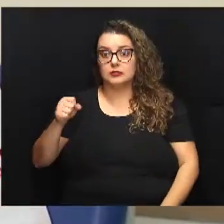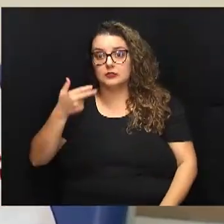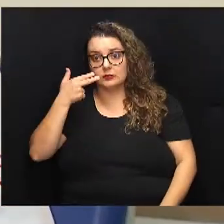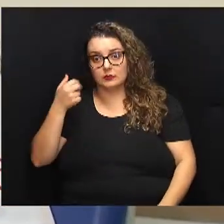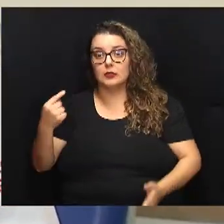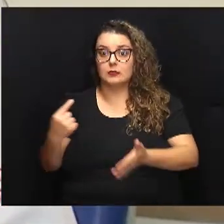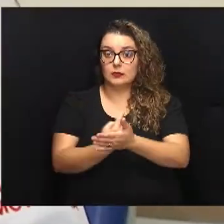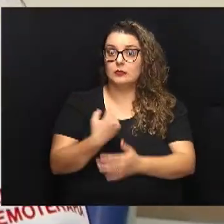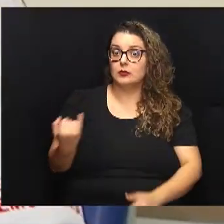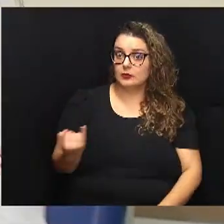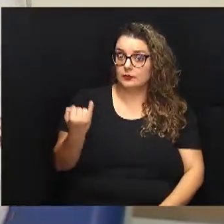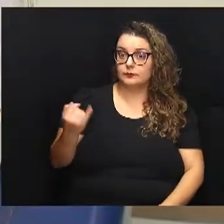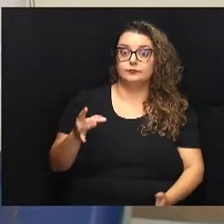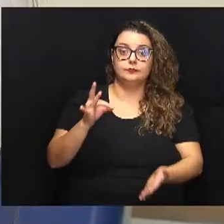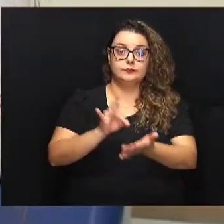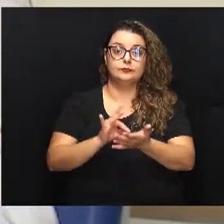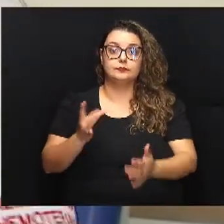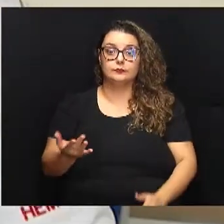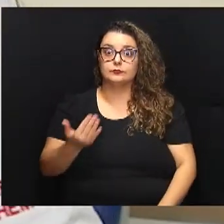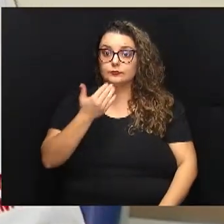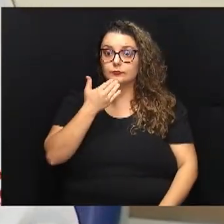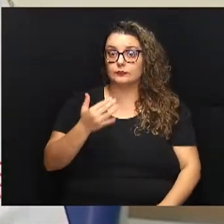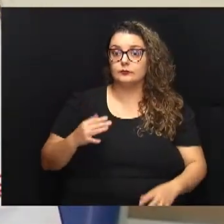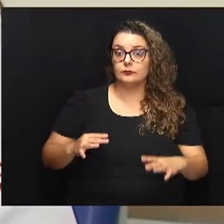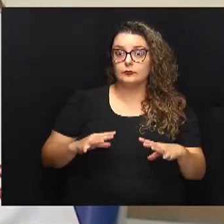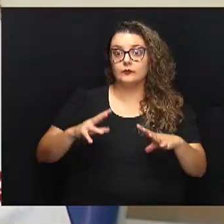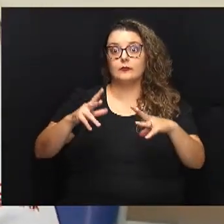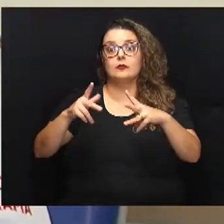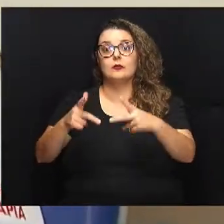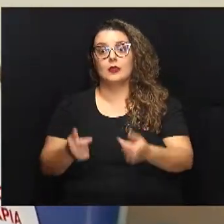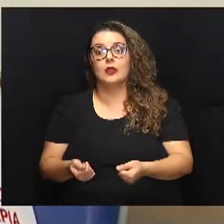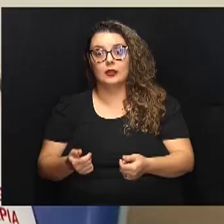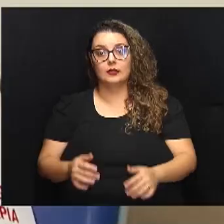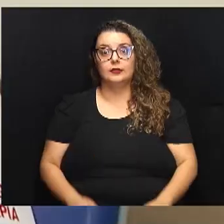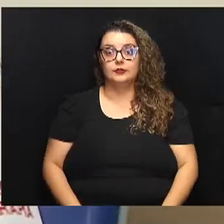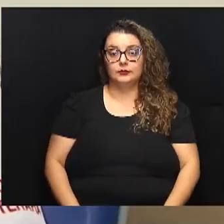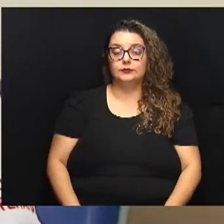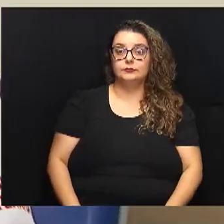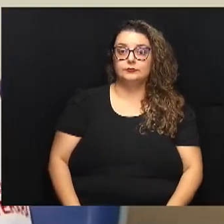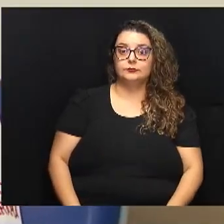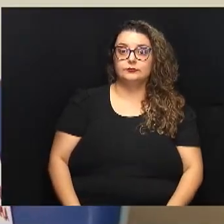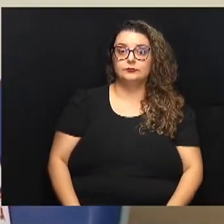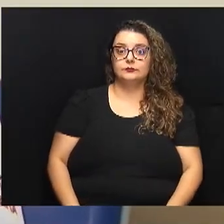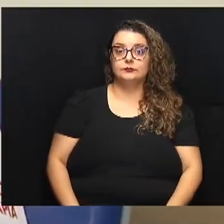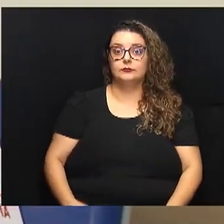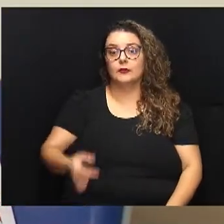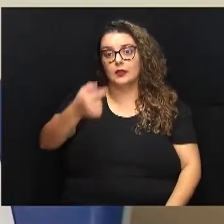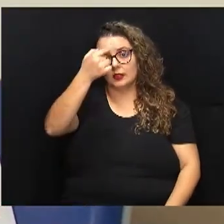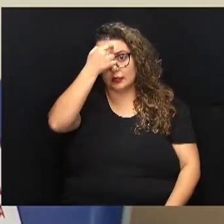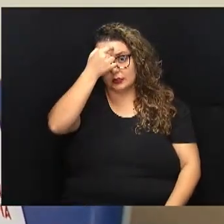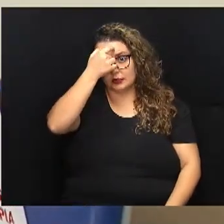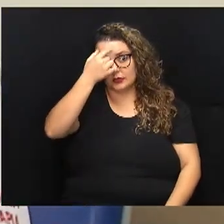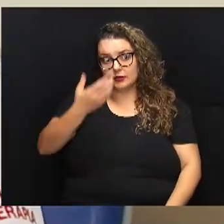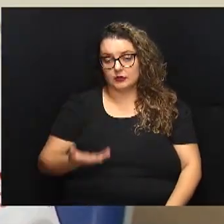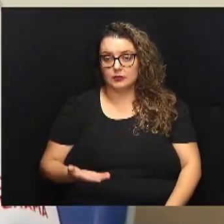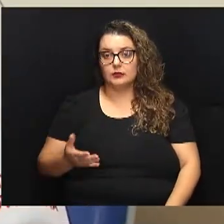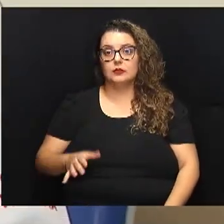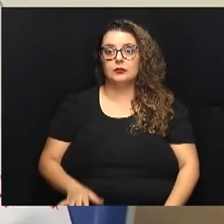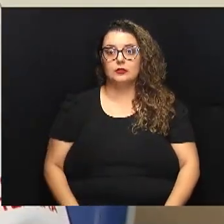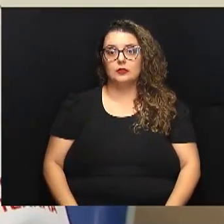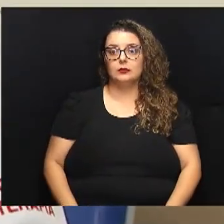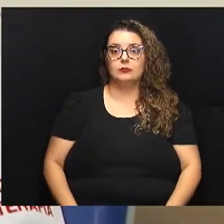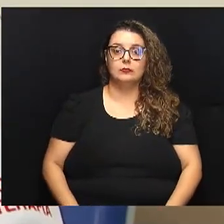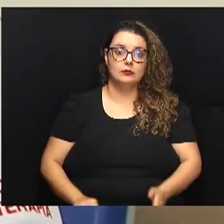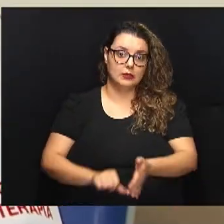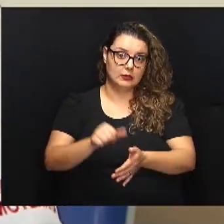muito importante. Na verdade, a gente pede que todo mundo, né, se conscientize disso. Que,